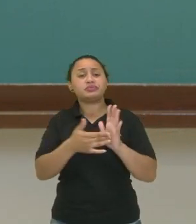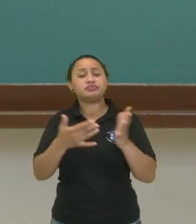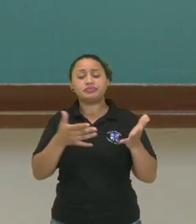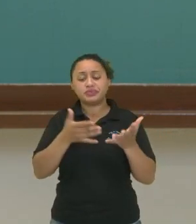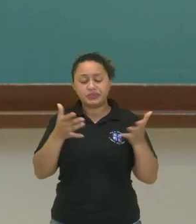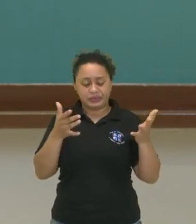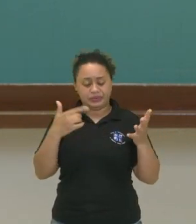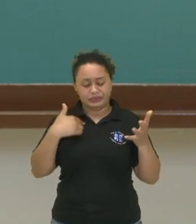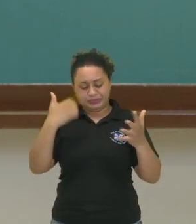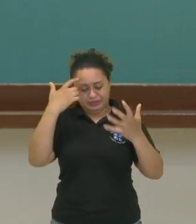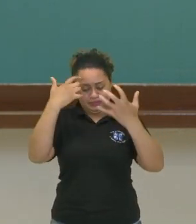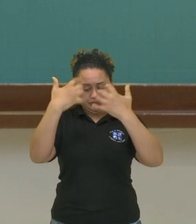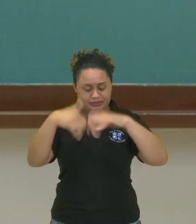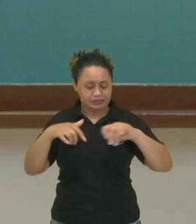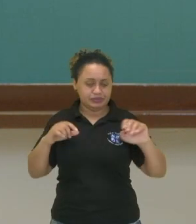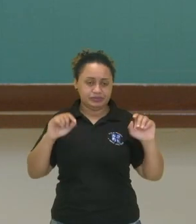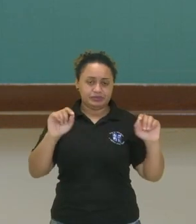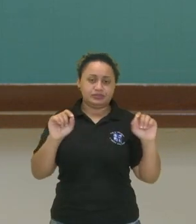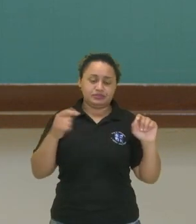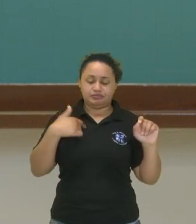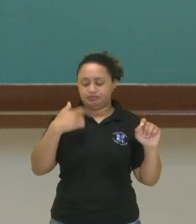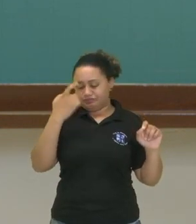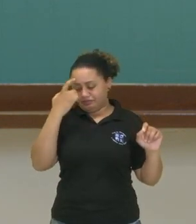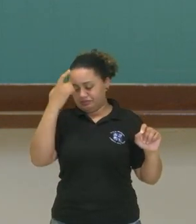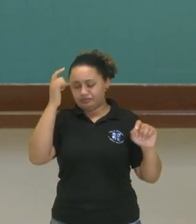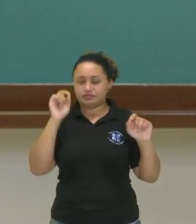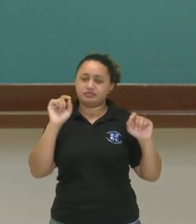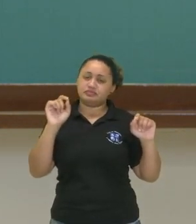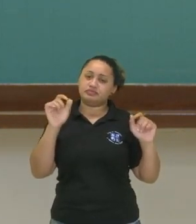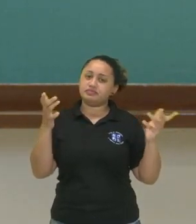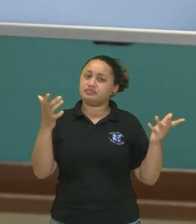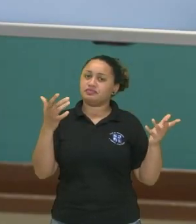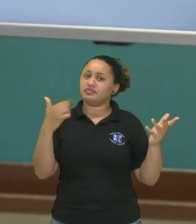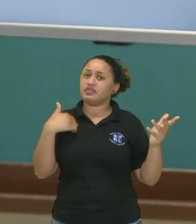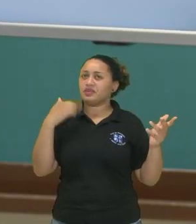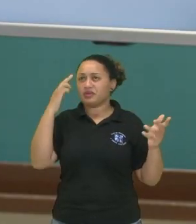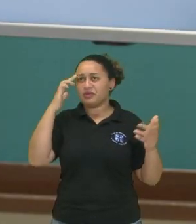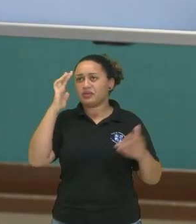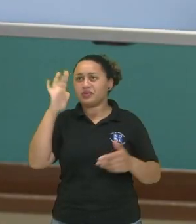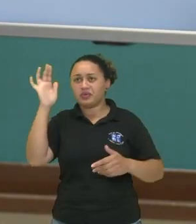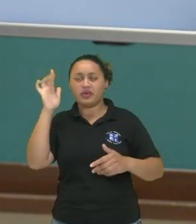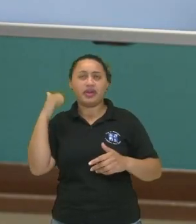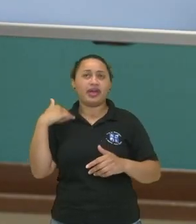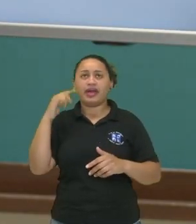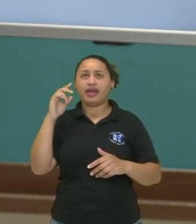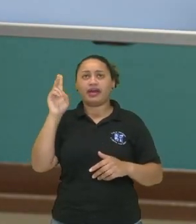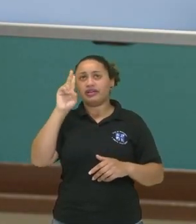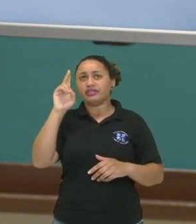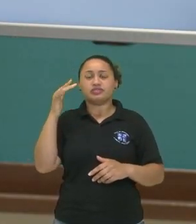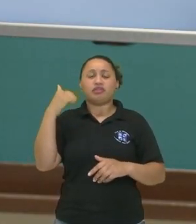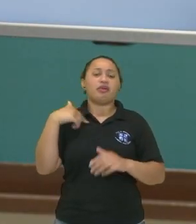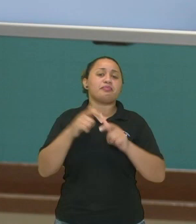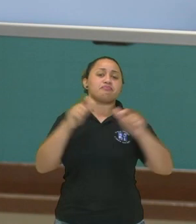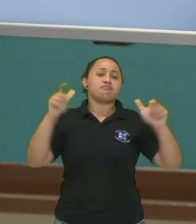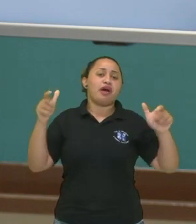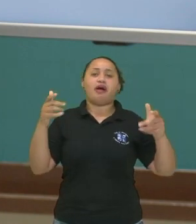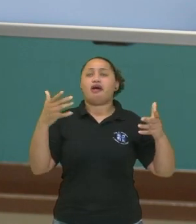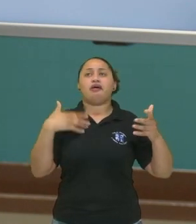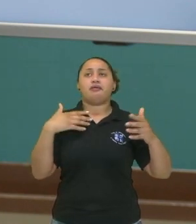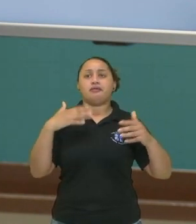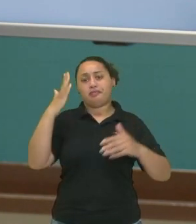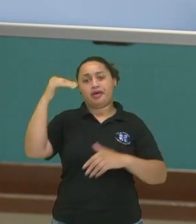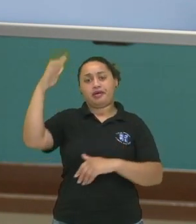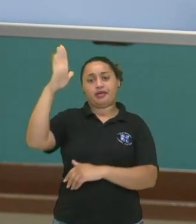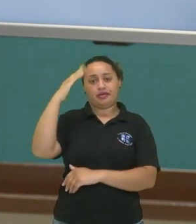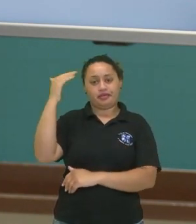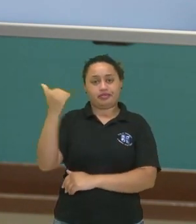na cabeça dele, na ideia dele, o sonho de Alexandre o Grande era entrar para a história como o maior imperador. Depois ele vai perder